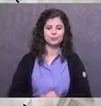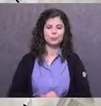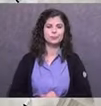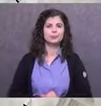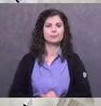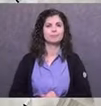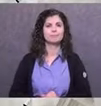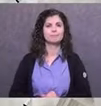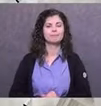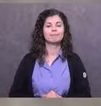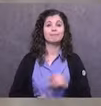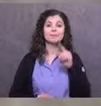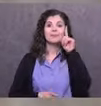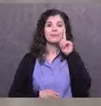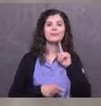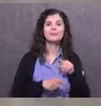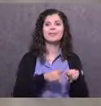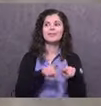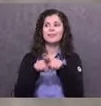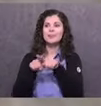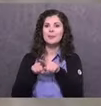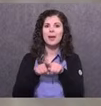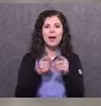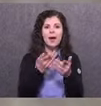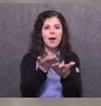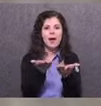Irmãs e irmãos,